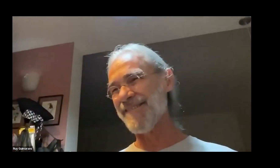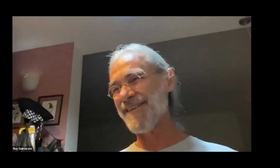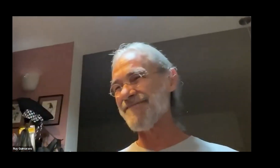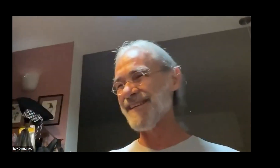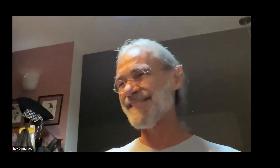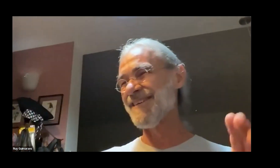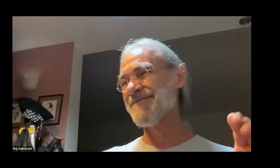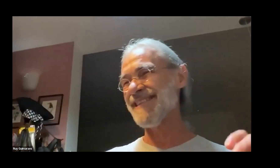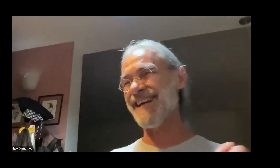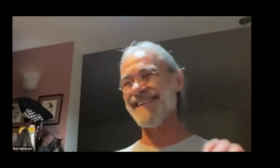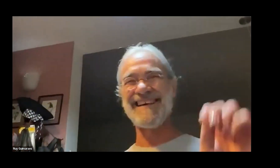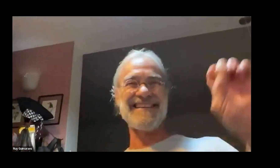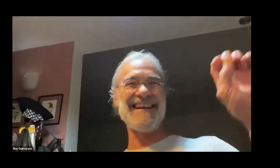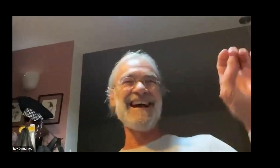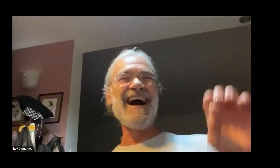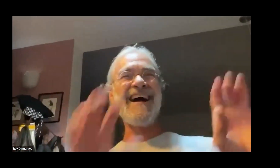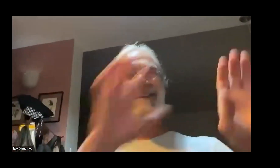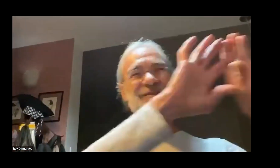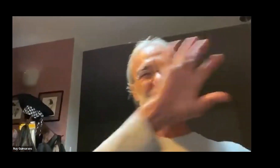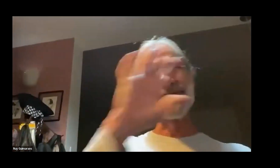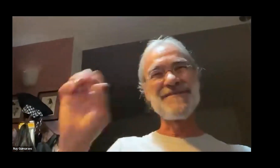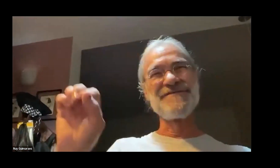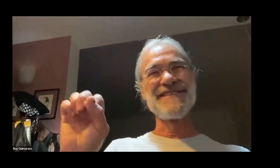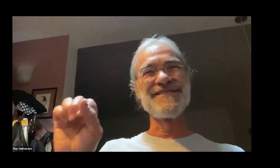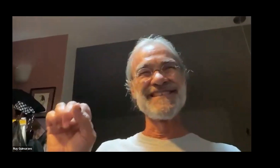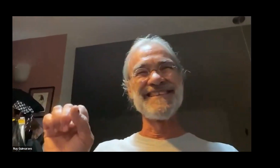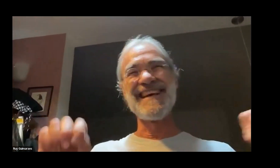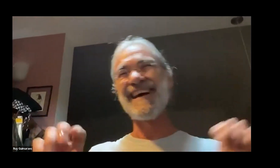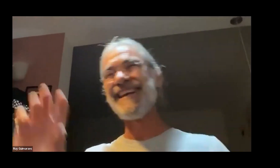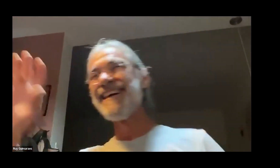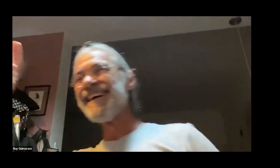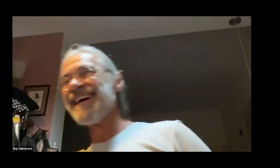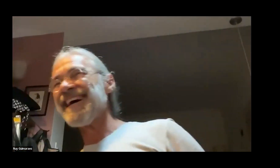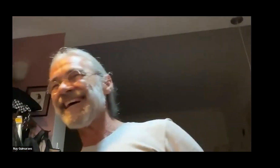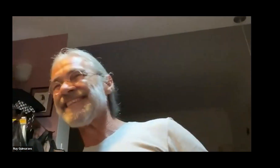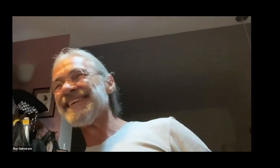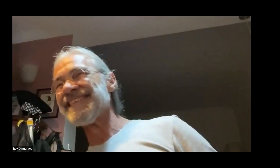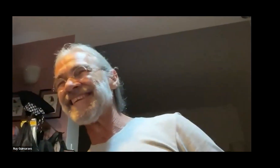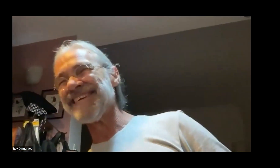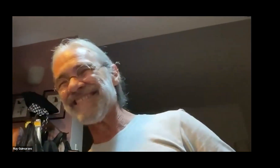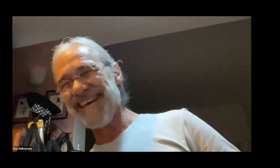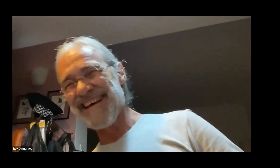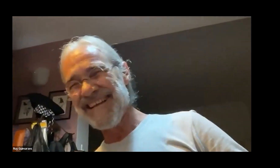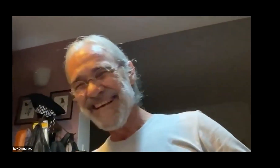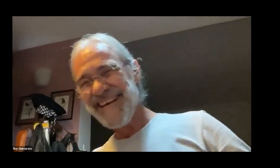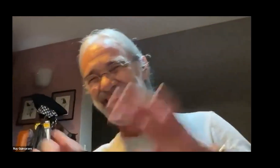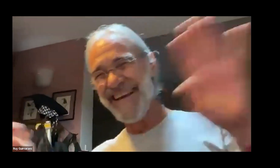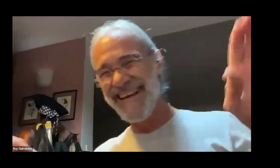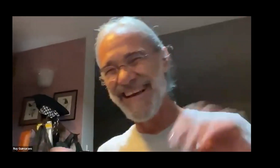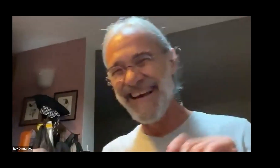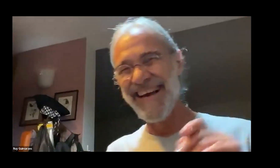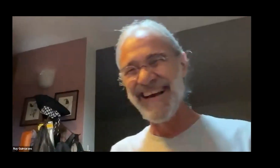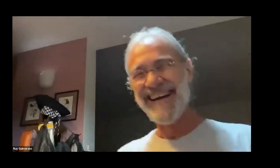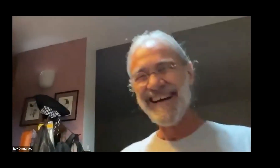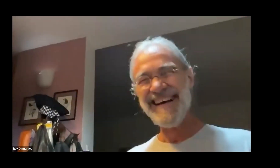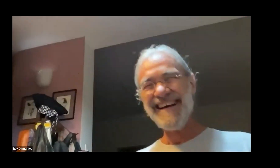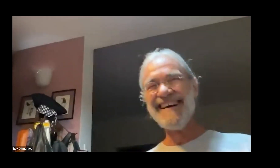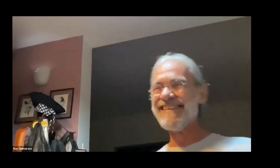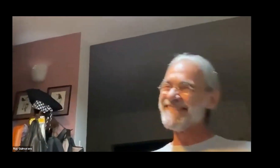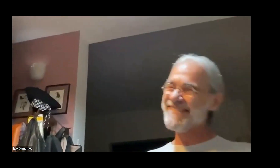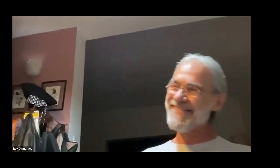assim, agora vai sair uma saga, né? Que nem a Azul tem um videozinho dela, a Tan tem o dela.